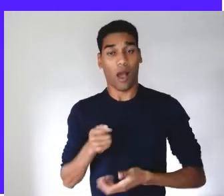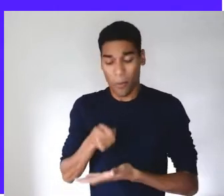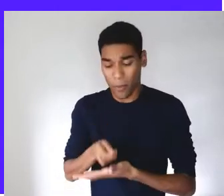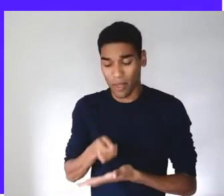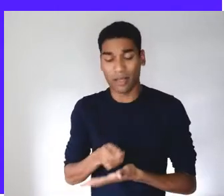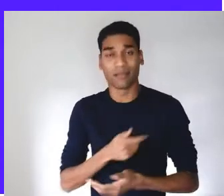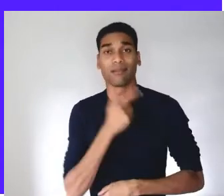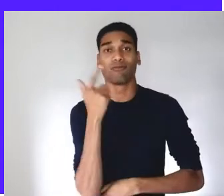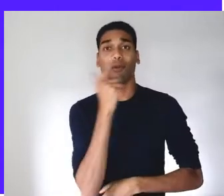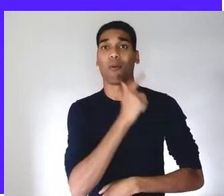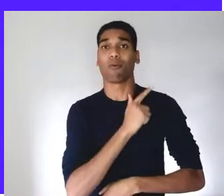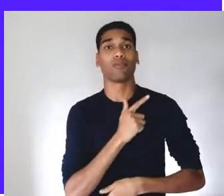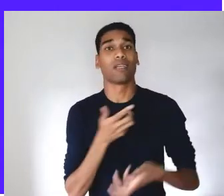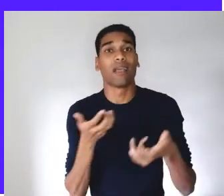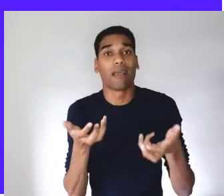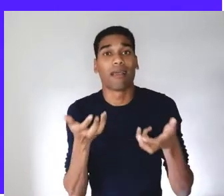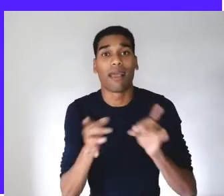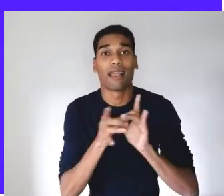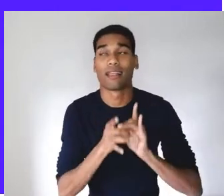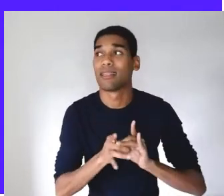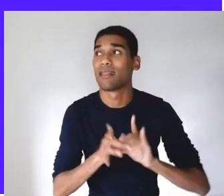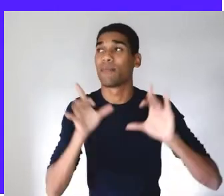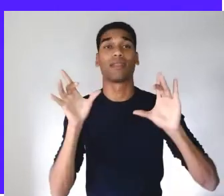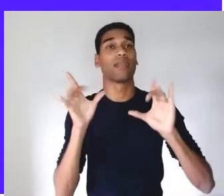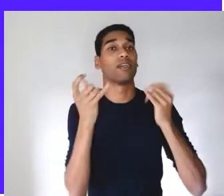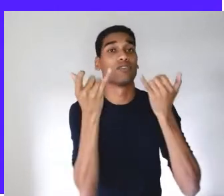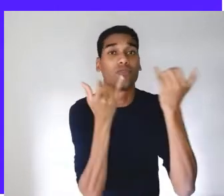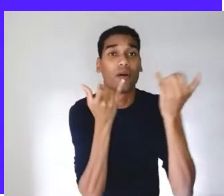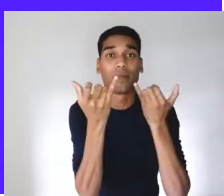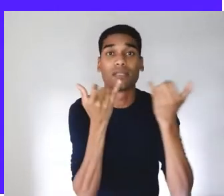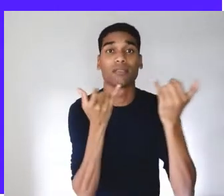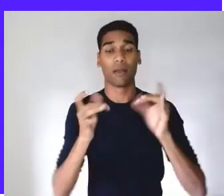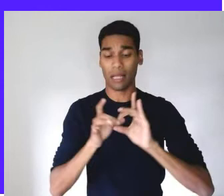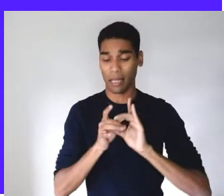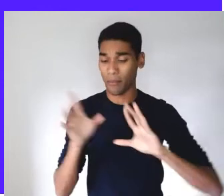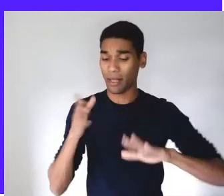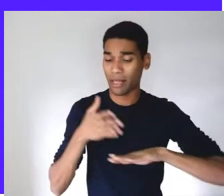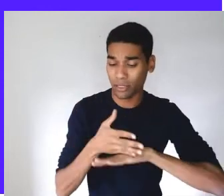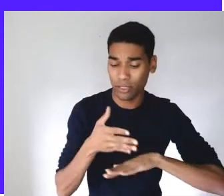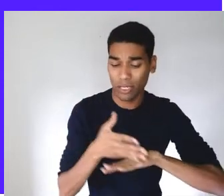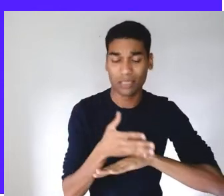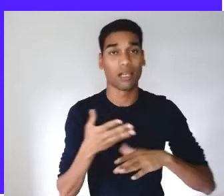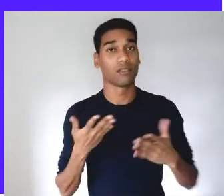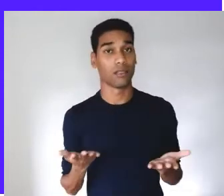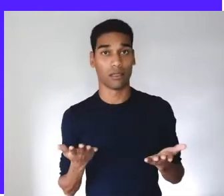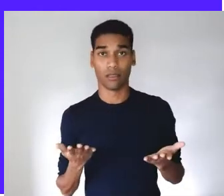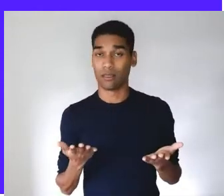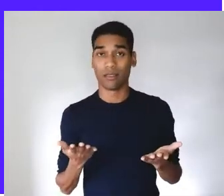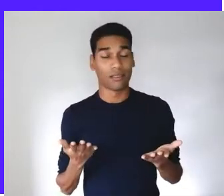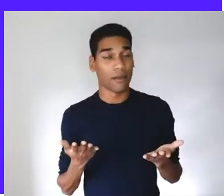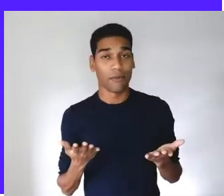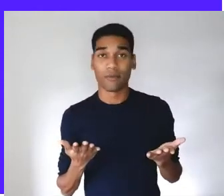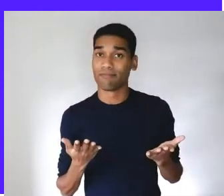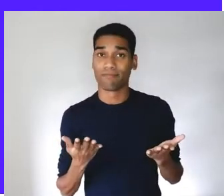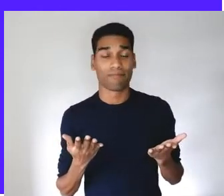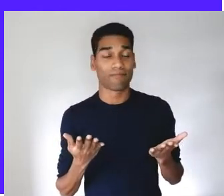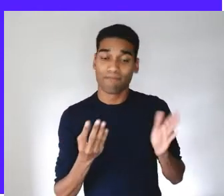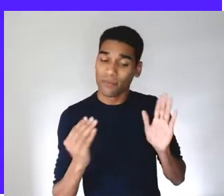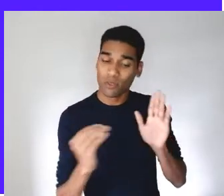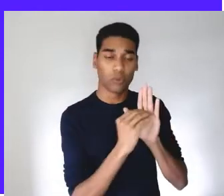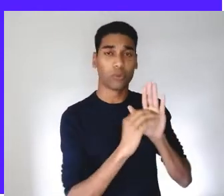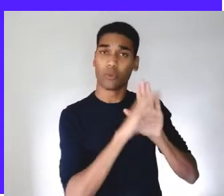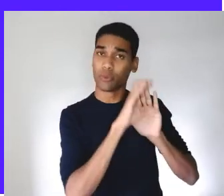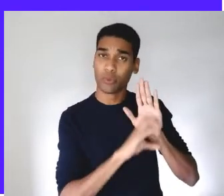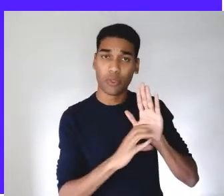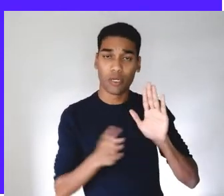informação e contra o autoritarismo. Isso é parte, vem com, comes with the job, como eles falam em inglês, né? Vem com nossa